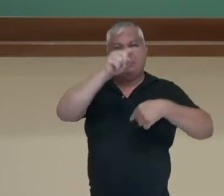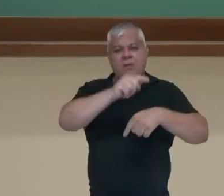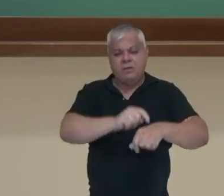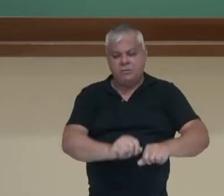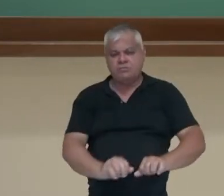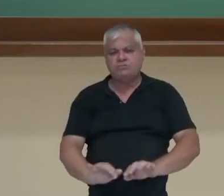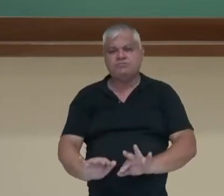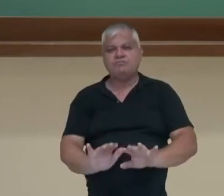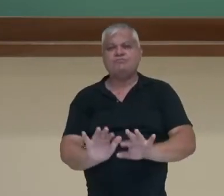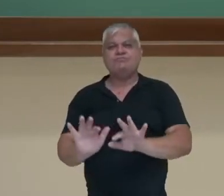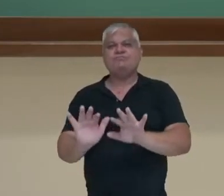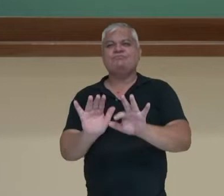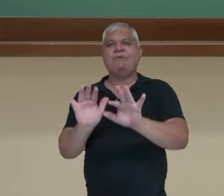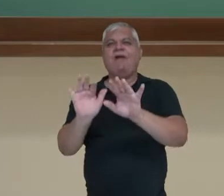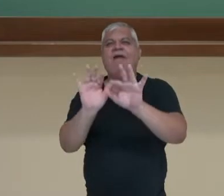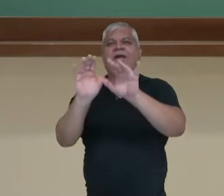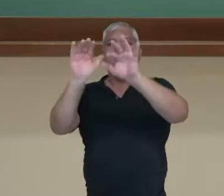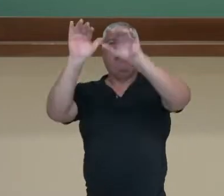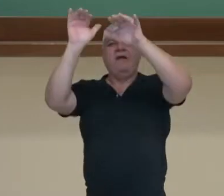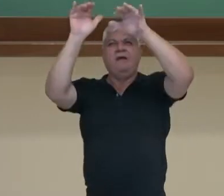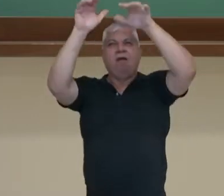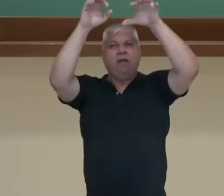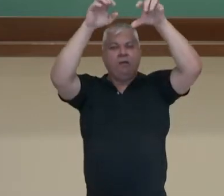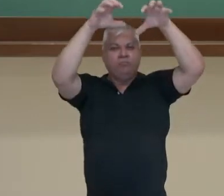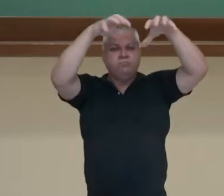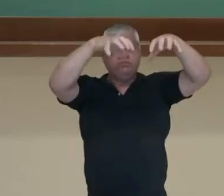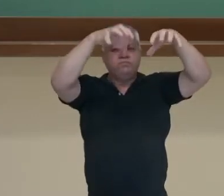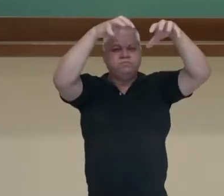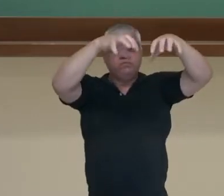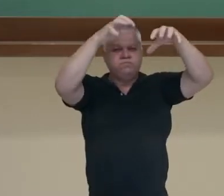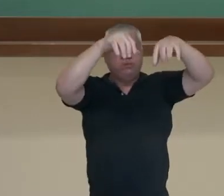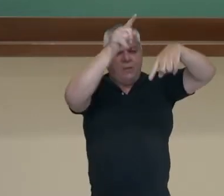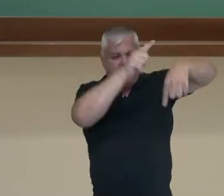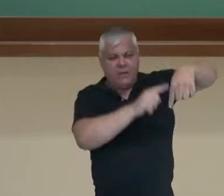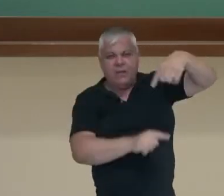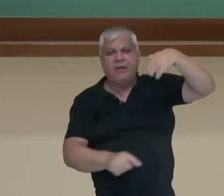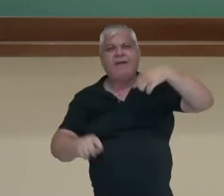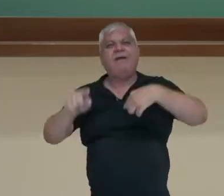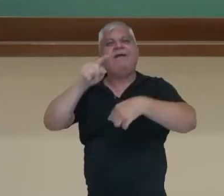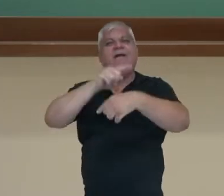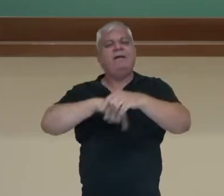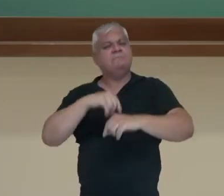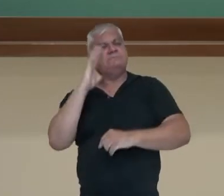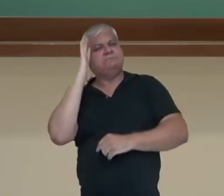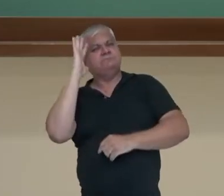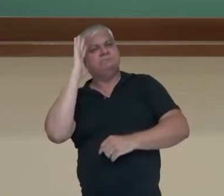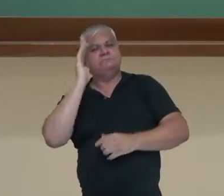uma explicação racional, científica. É isso que eles procuravam na época.